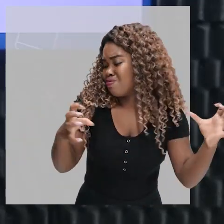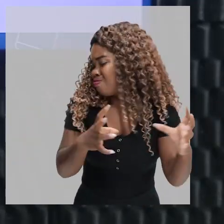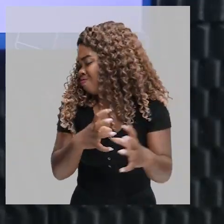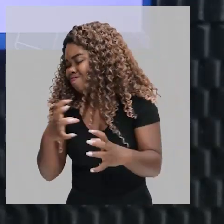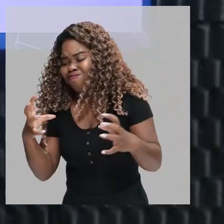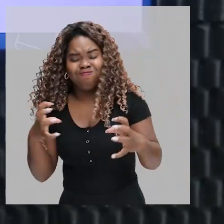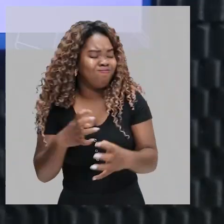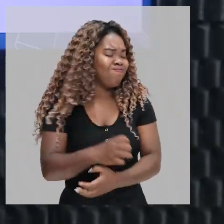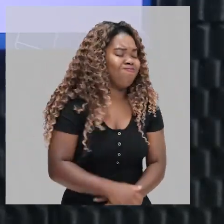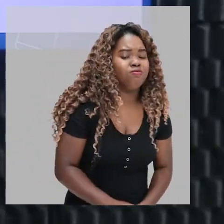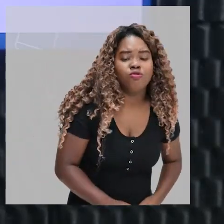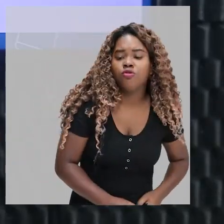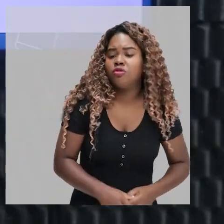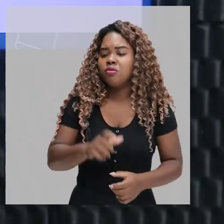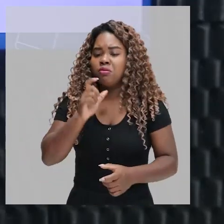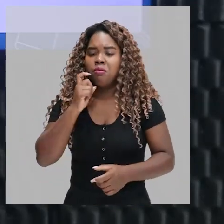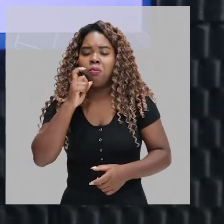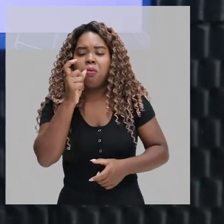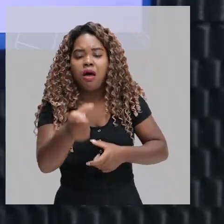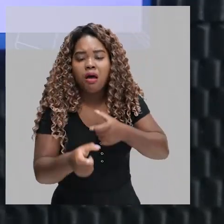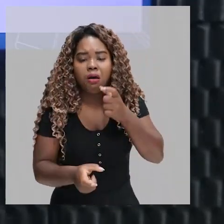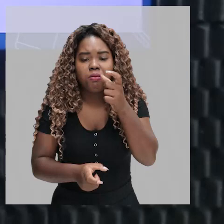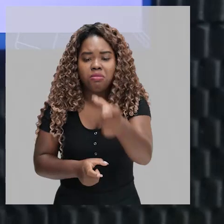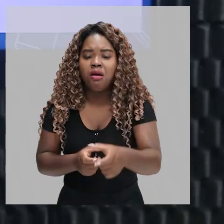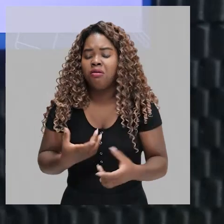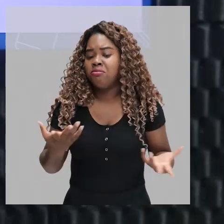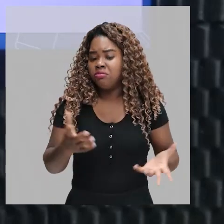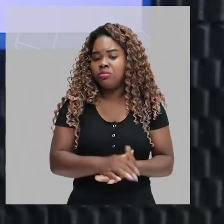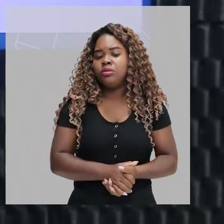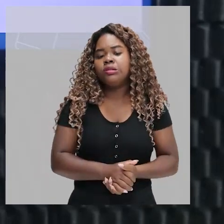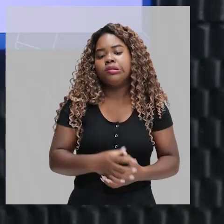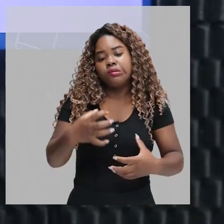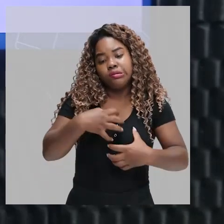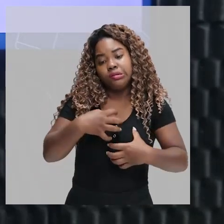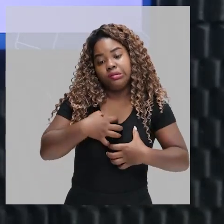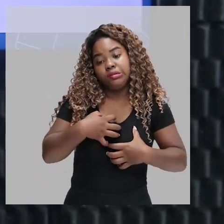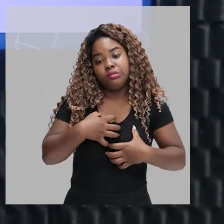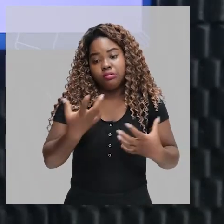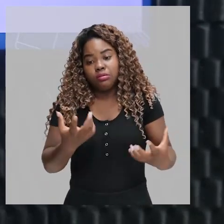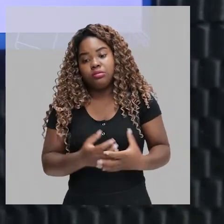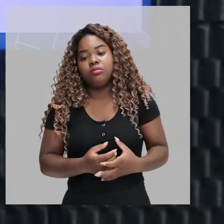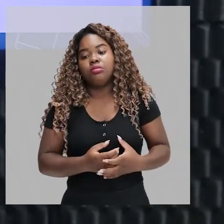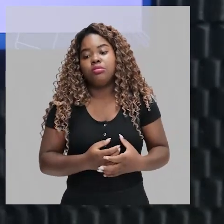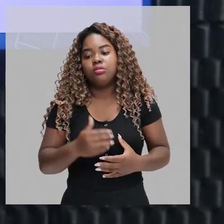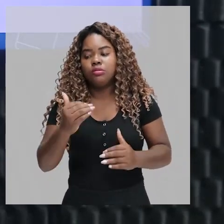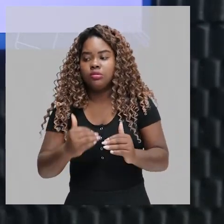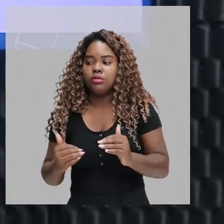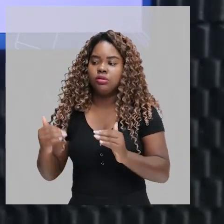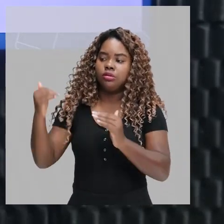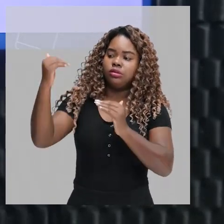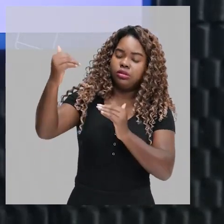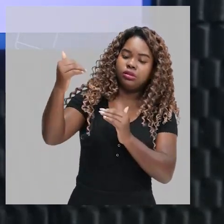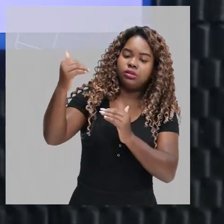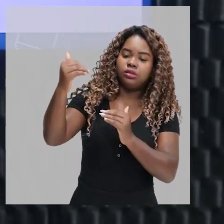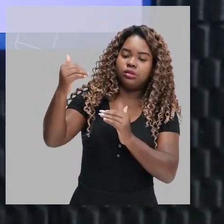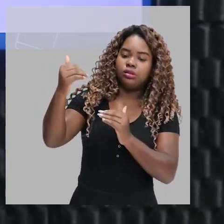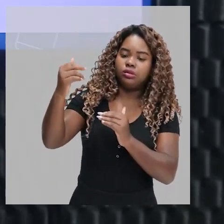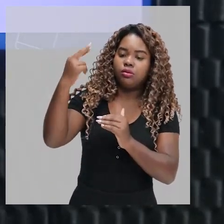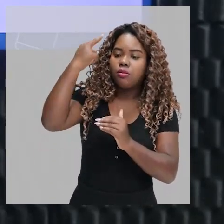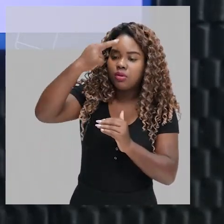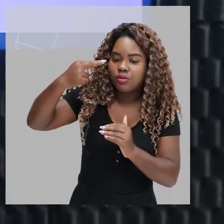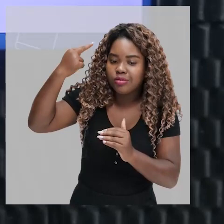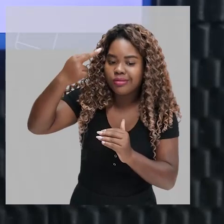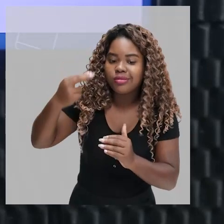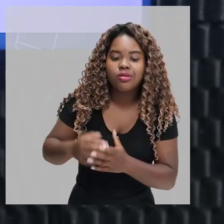coisas você ofende então sente o mentalismo sobreposto a razão não dá certo a gente não pode esquecer a razão a gente não